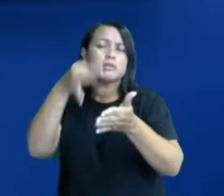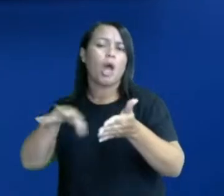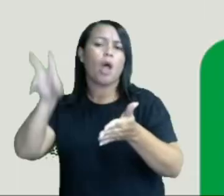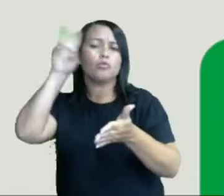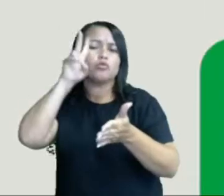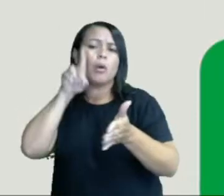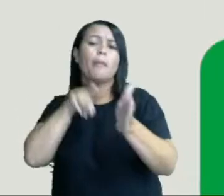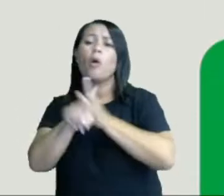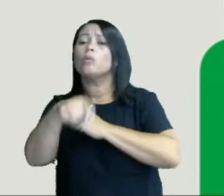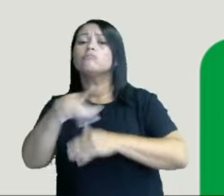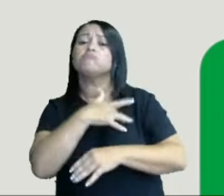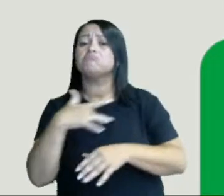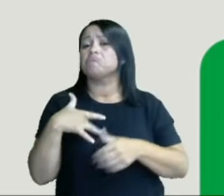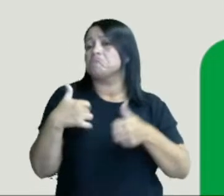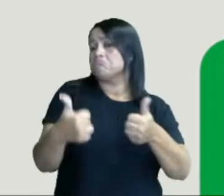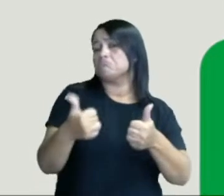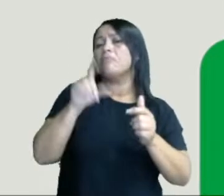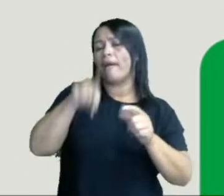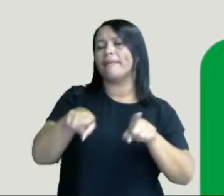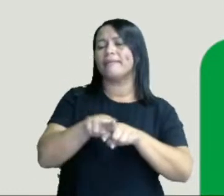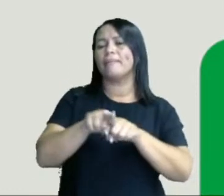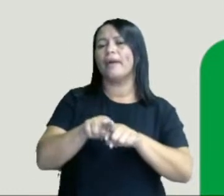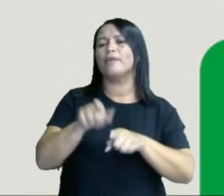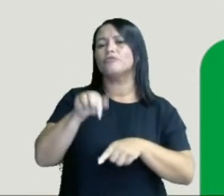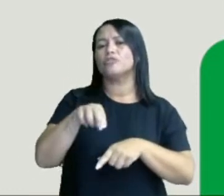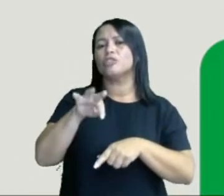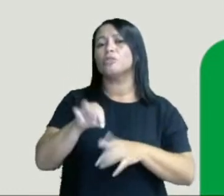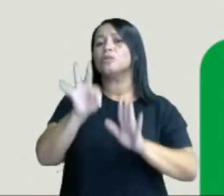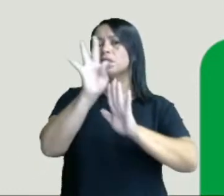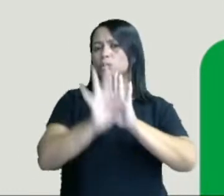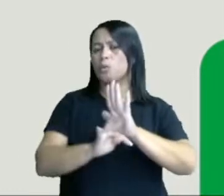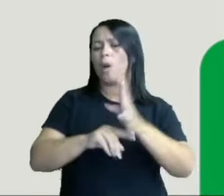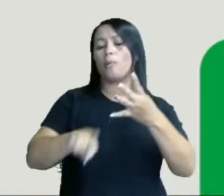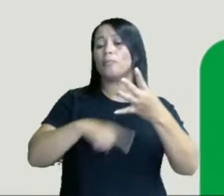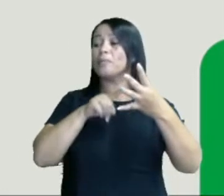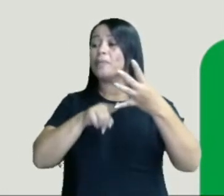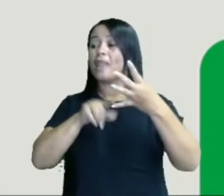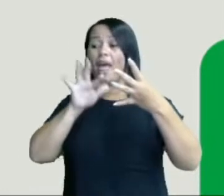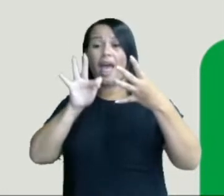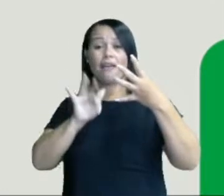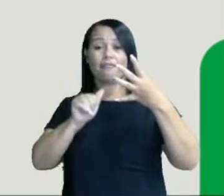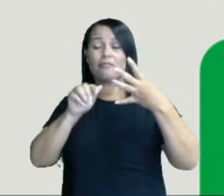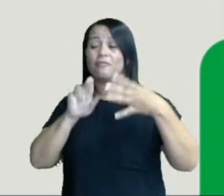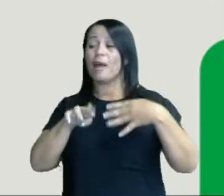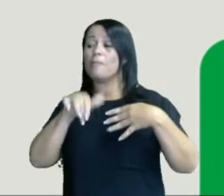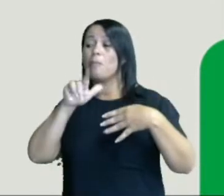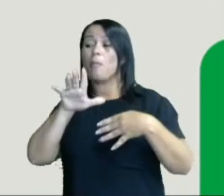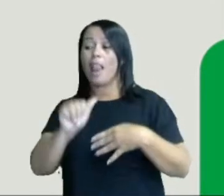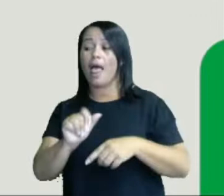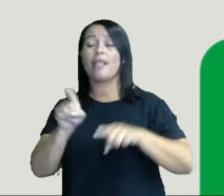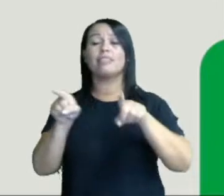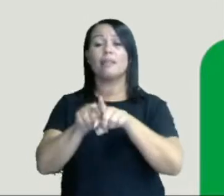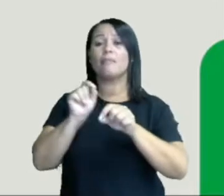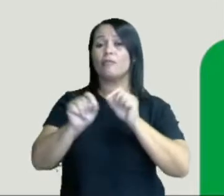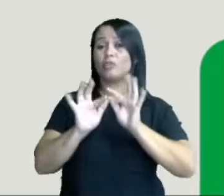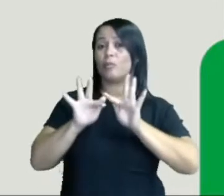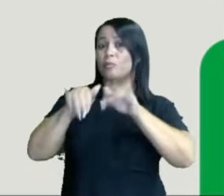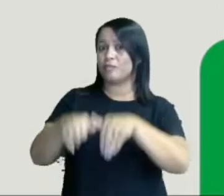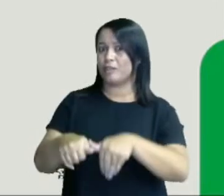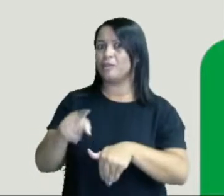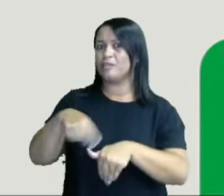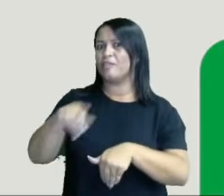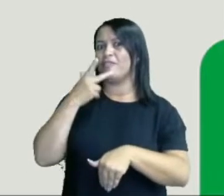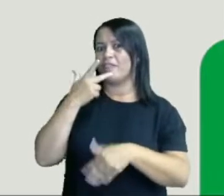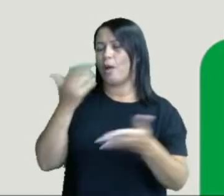está. Também é um gênero textual. A fábula eu vou deixar por último, porque foi o gênero que eu escolhi para trabalhar com vocês